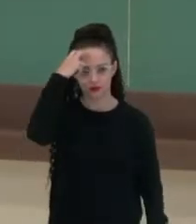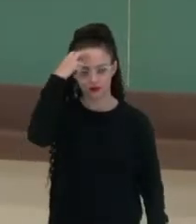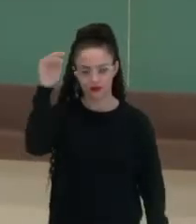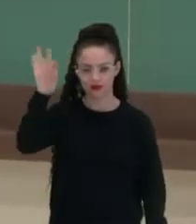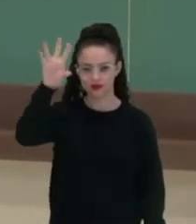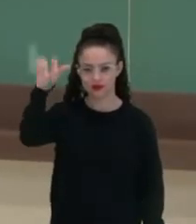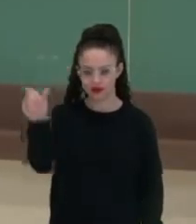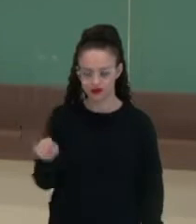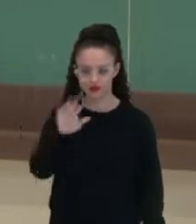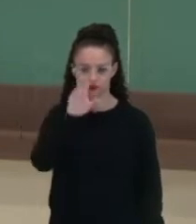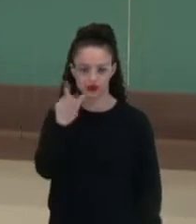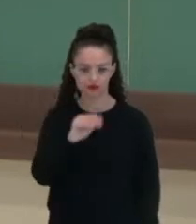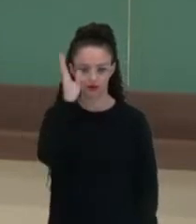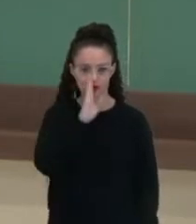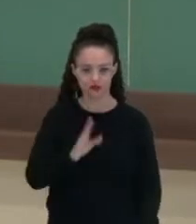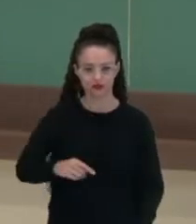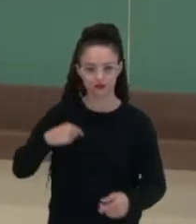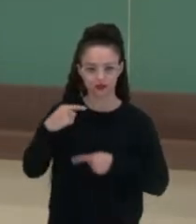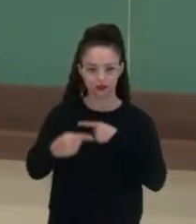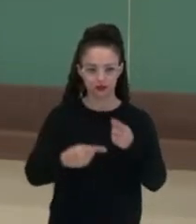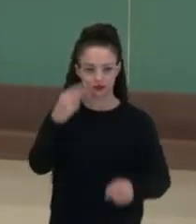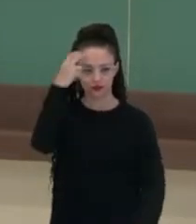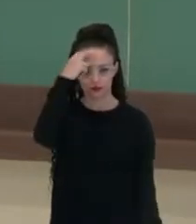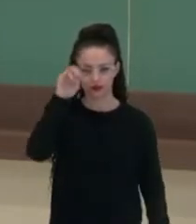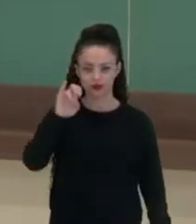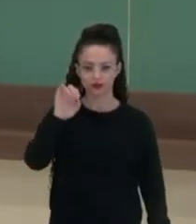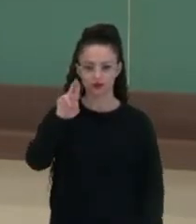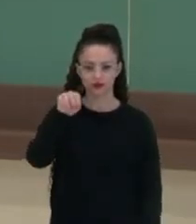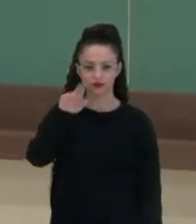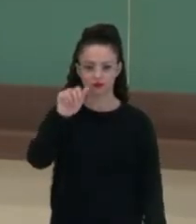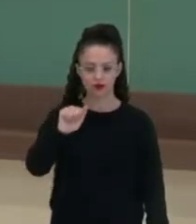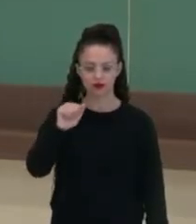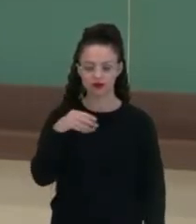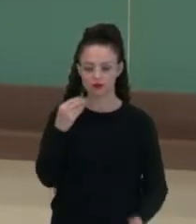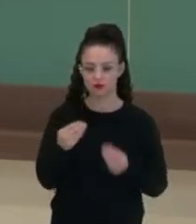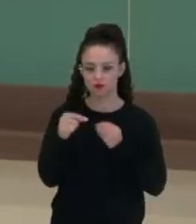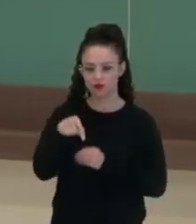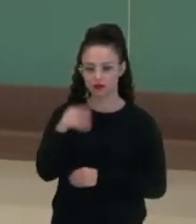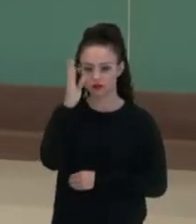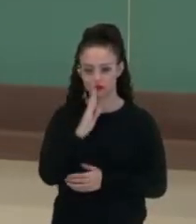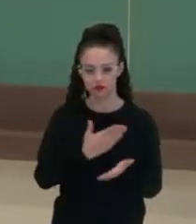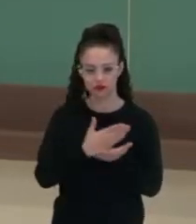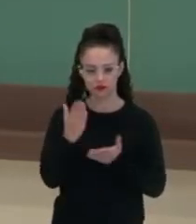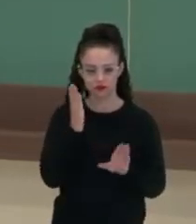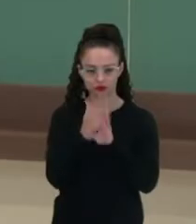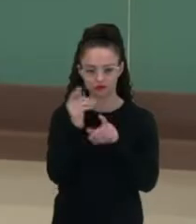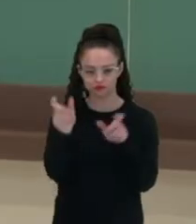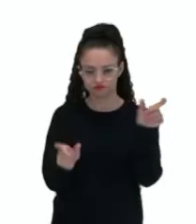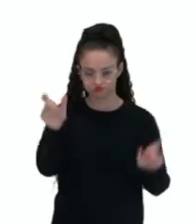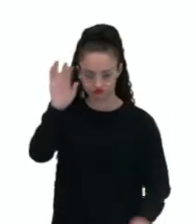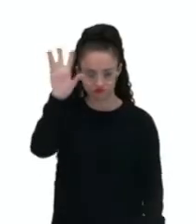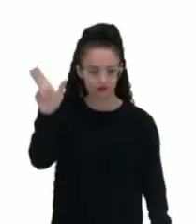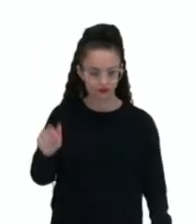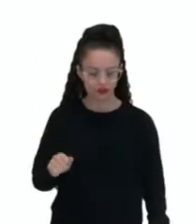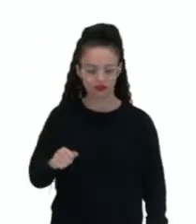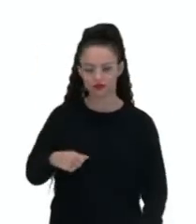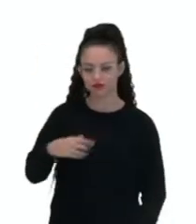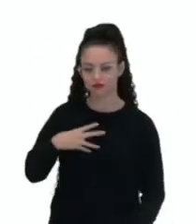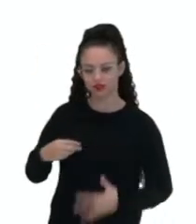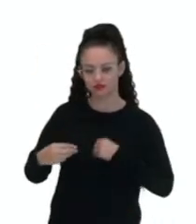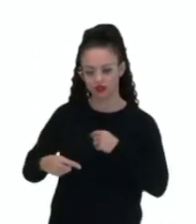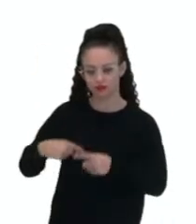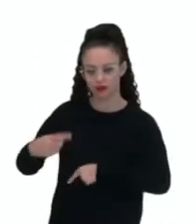né, e afro-brasileira. Então, a cultura iorubá chegou no Brasil com os africanos, né? Ela é passada de geração em geração por